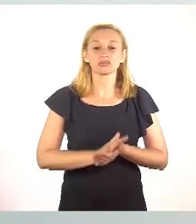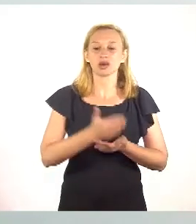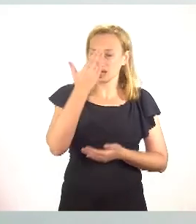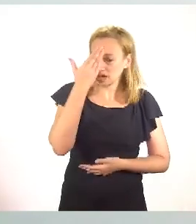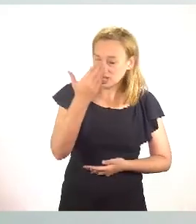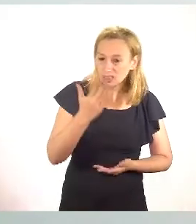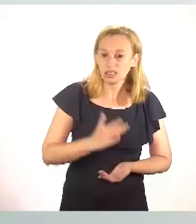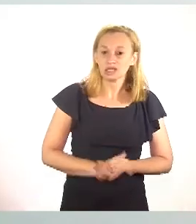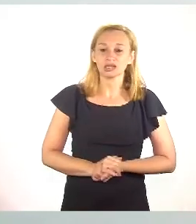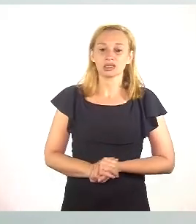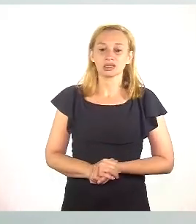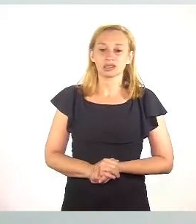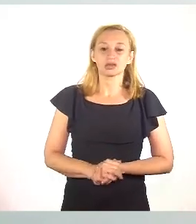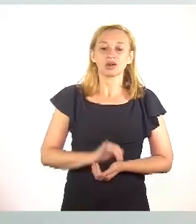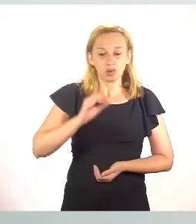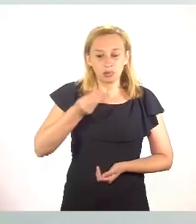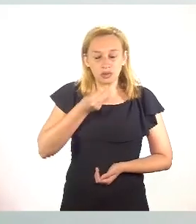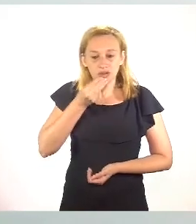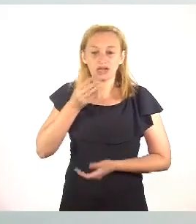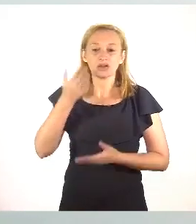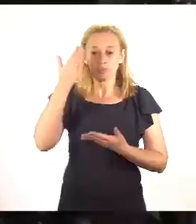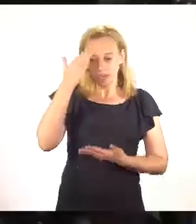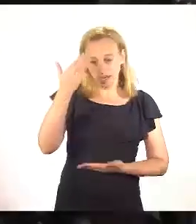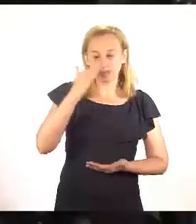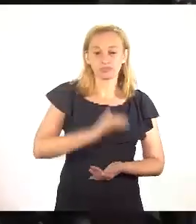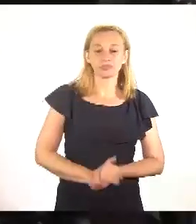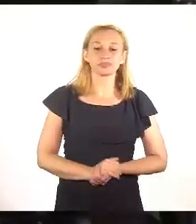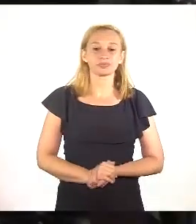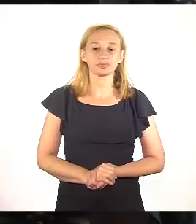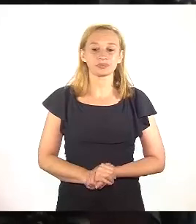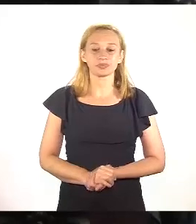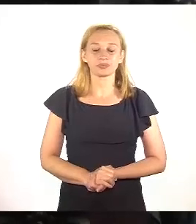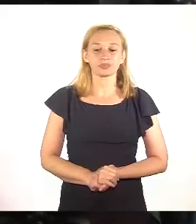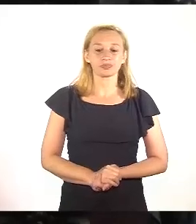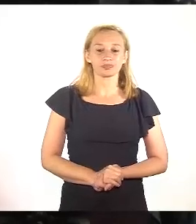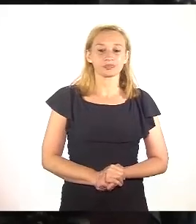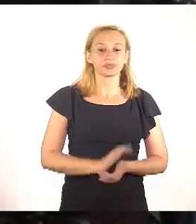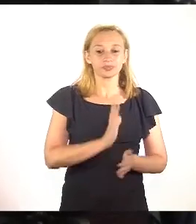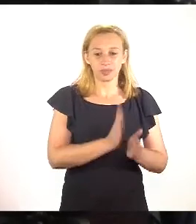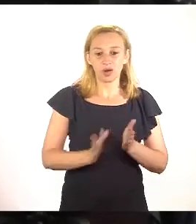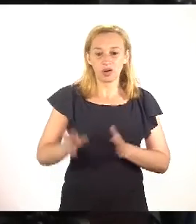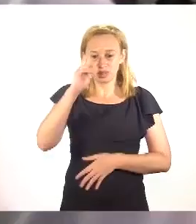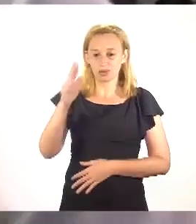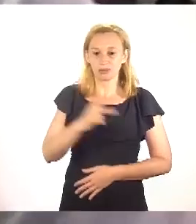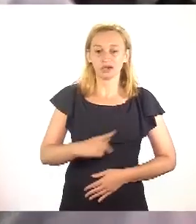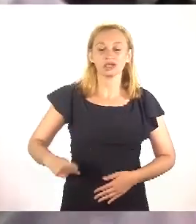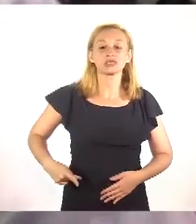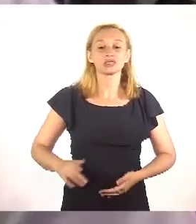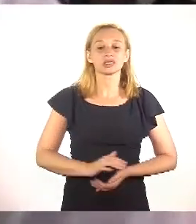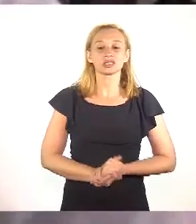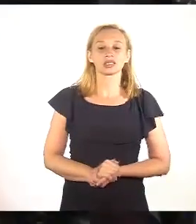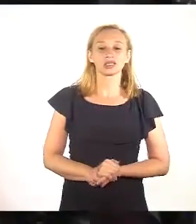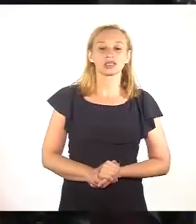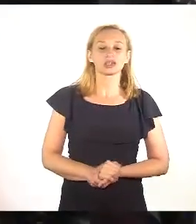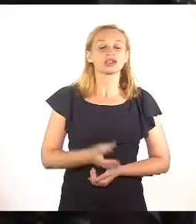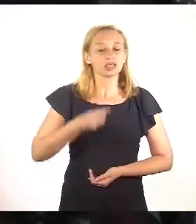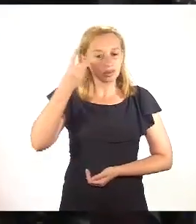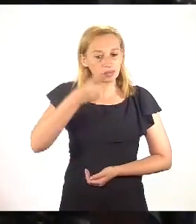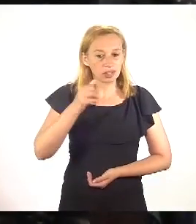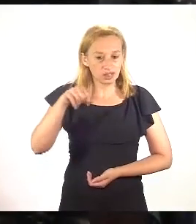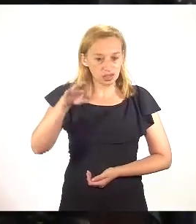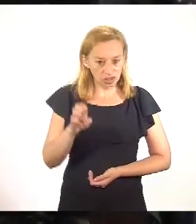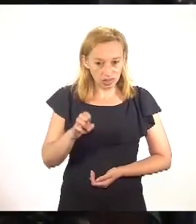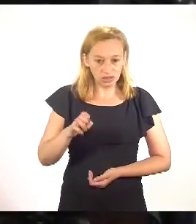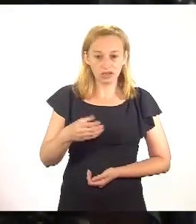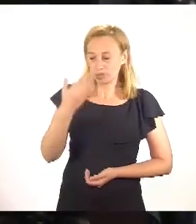agradeço a Vossa Excelência a oportunidade. Muito obrigado. Não, pela ordem, presidente. Presidente, pela ordem. Deputado Alexandre, eu